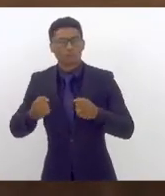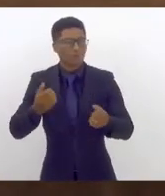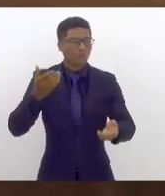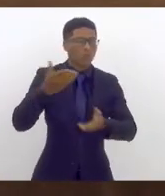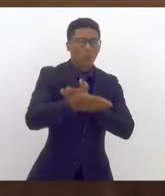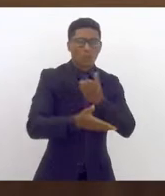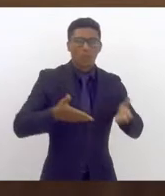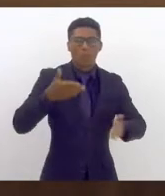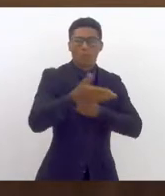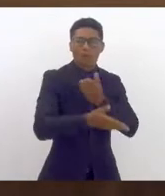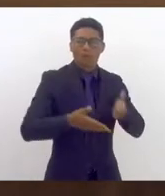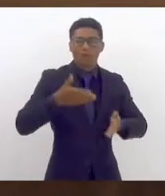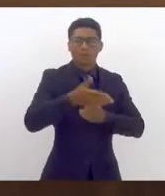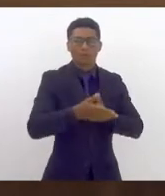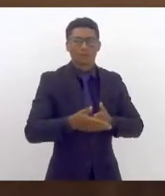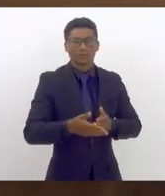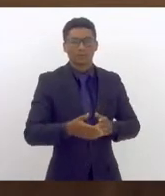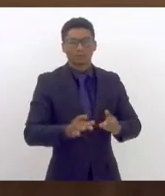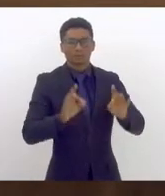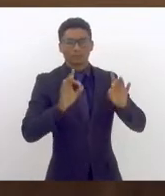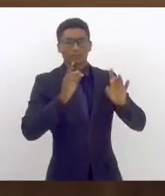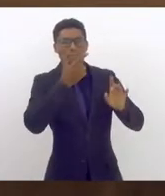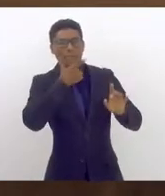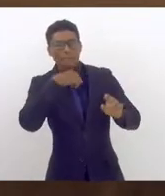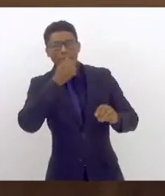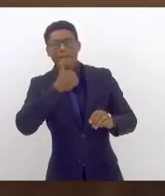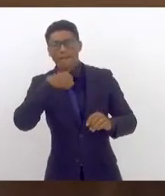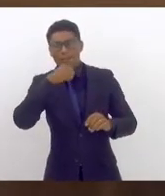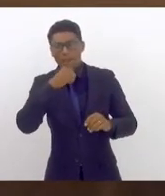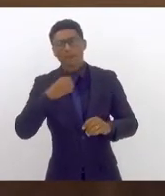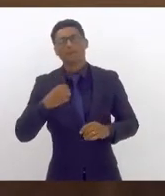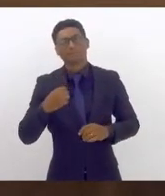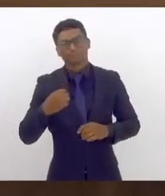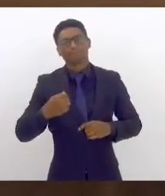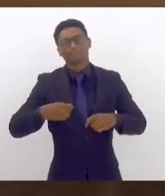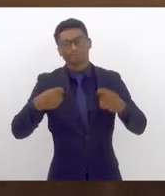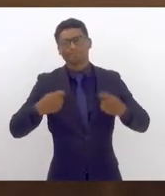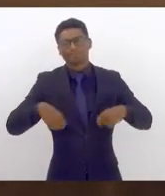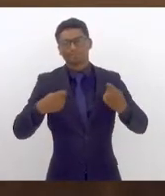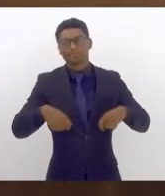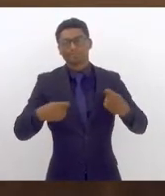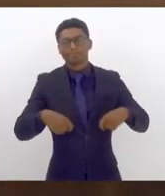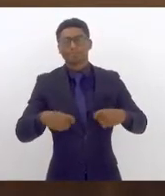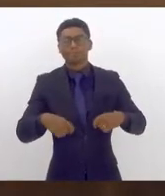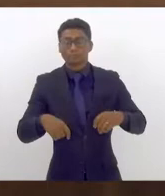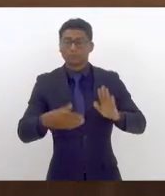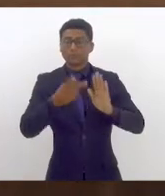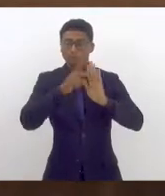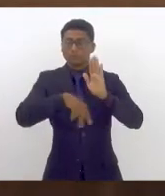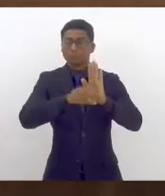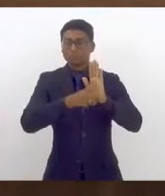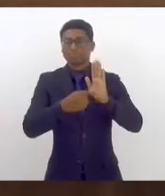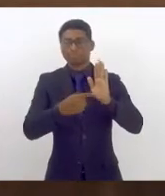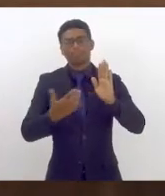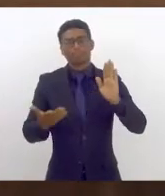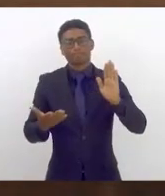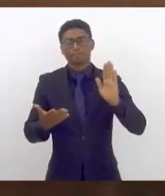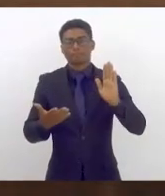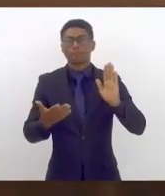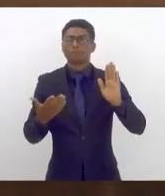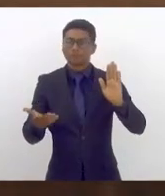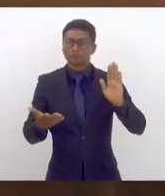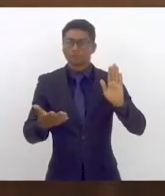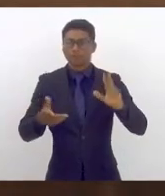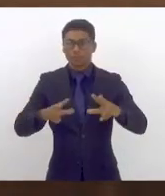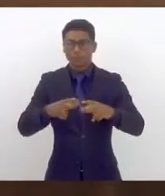para além de irresponsáveis pais e mães é necessário o projeto de alguma forma também aponta para isso então no mérito